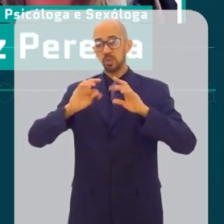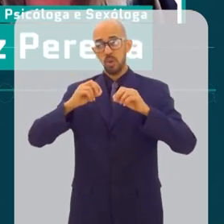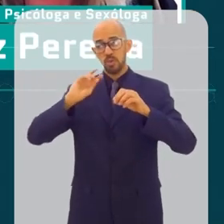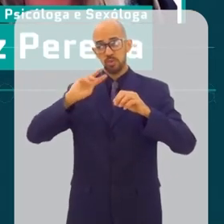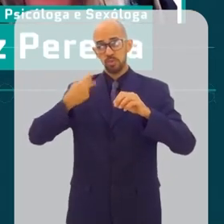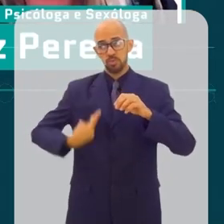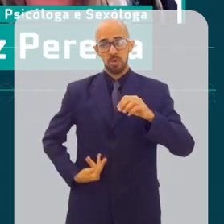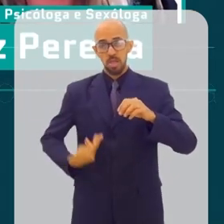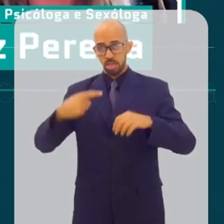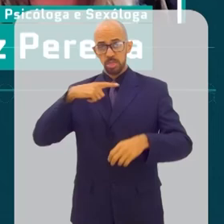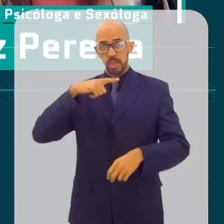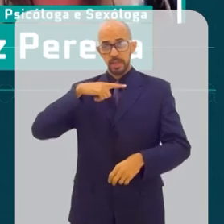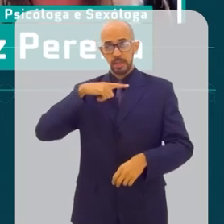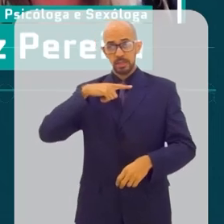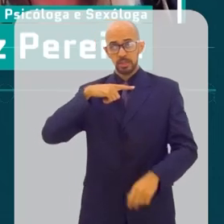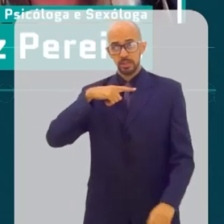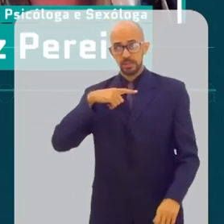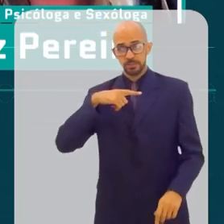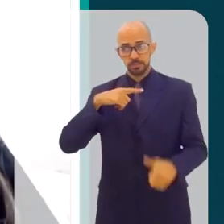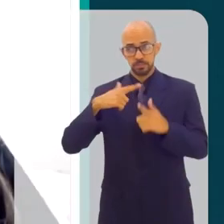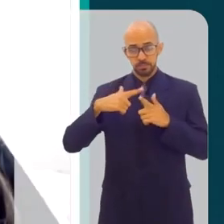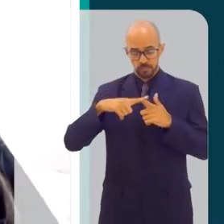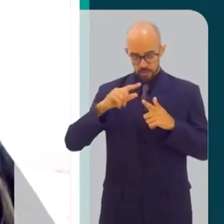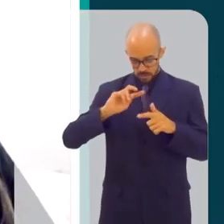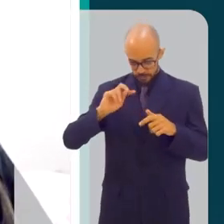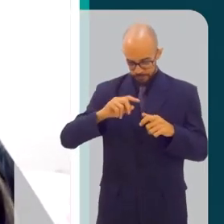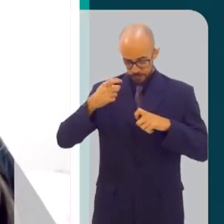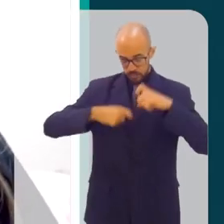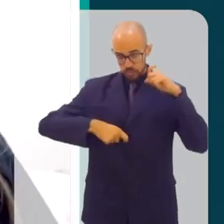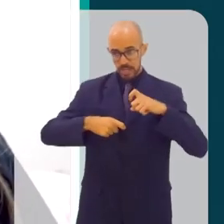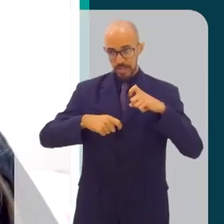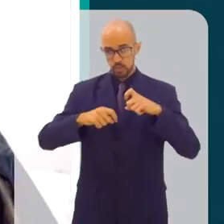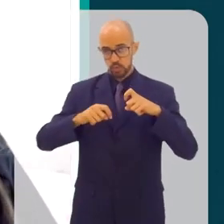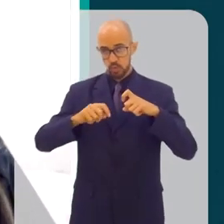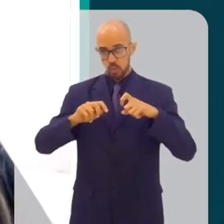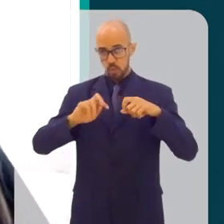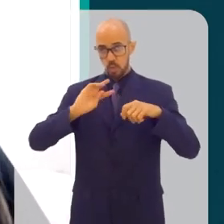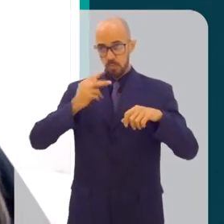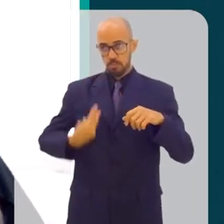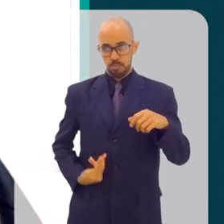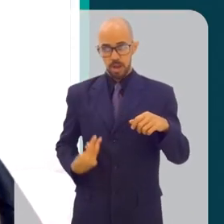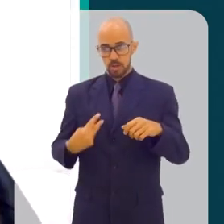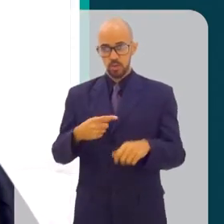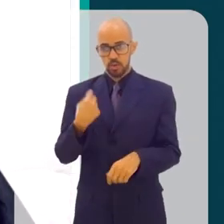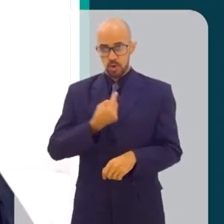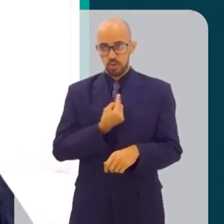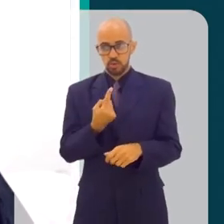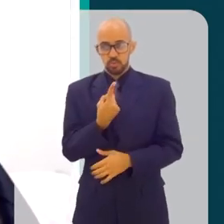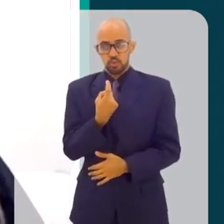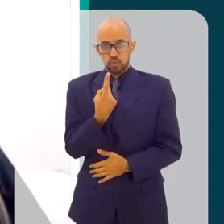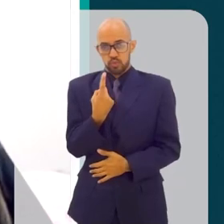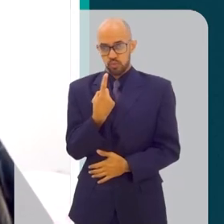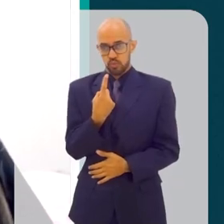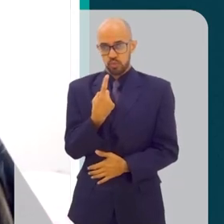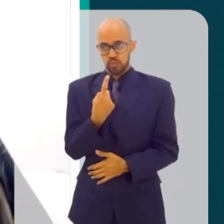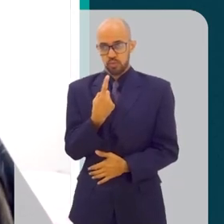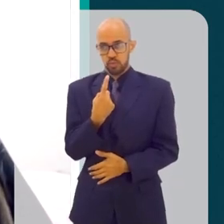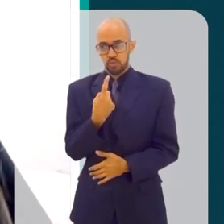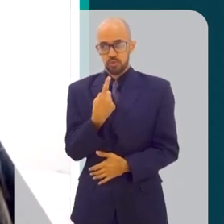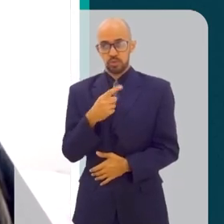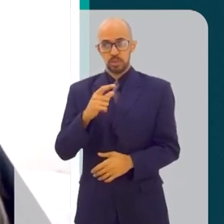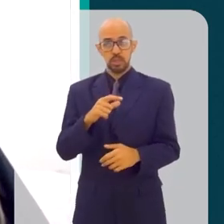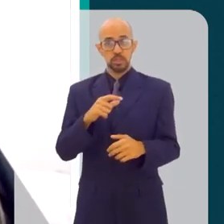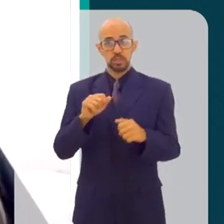ser humano. Gente, o sexo humano é o único, nós somos os únicos seres